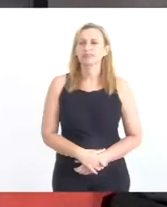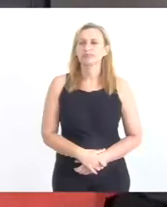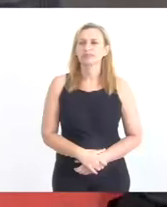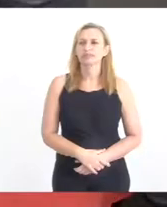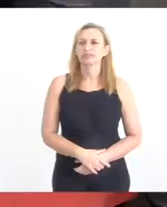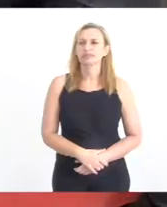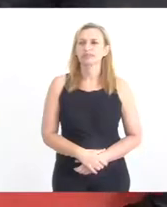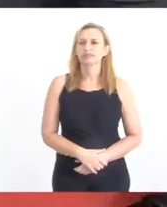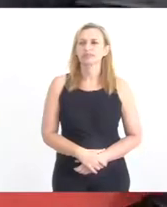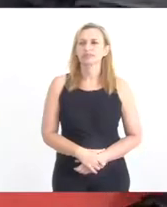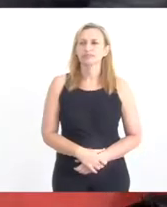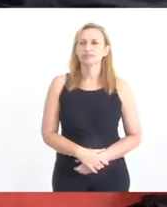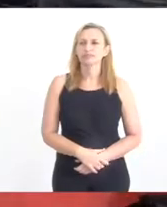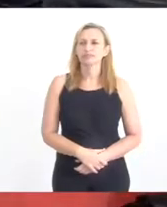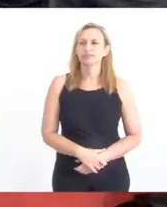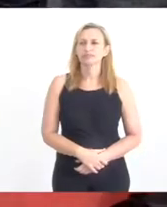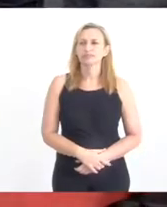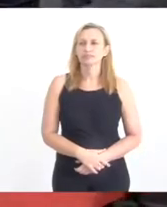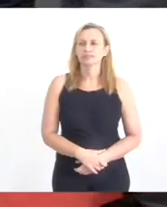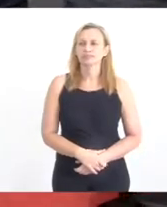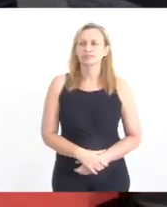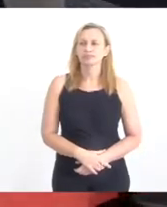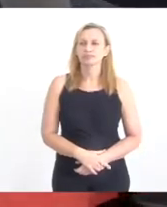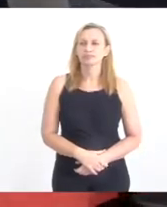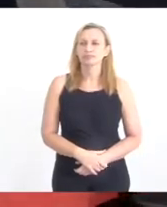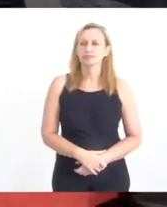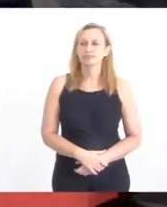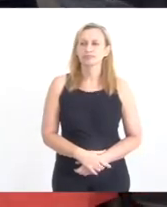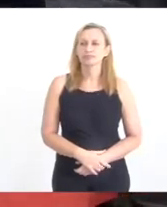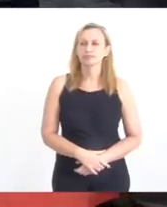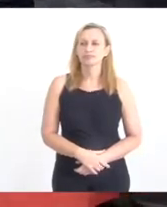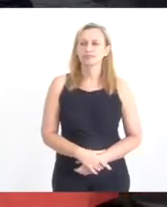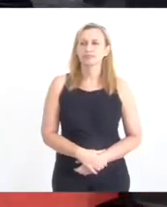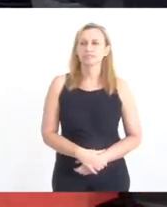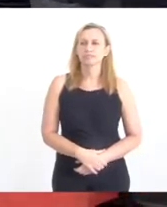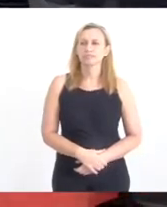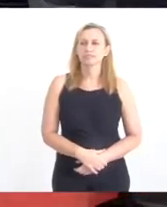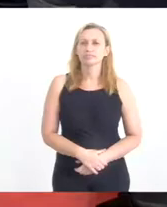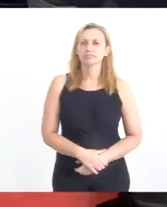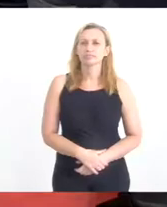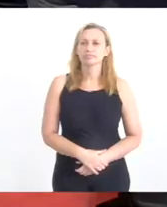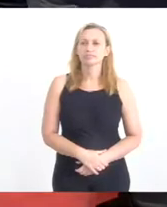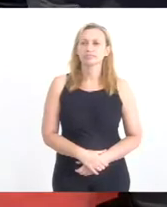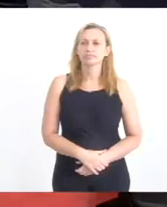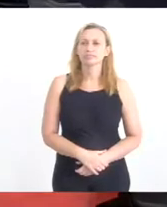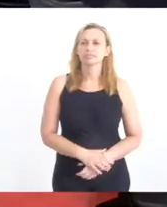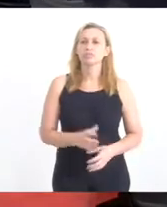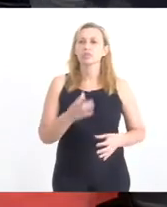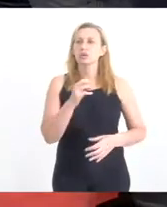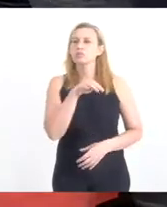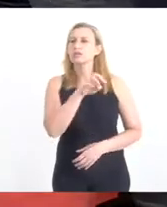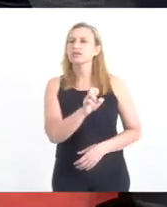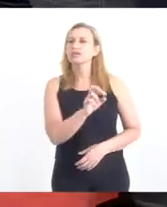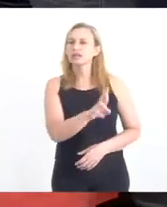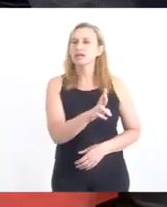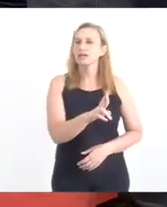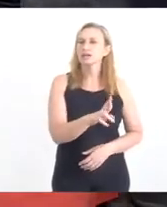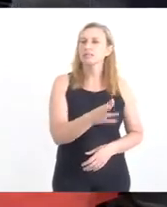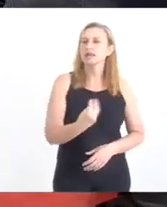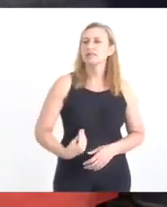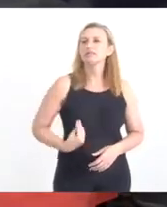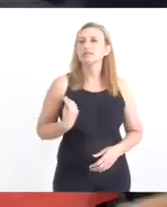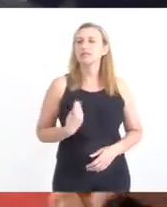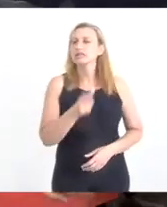E aí E aí o comitê pela vida